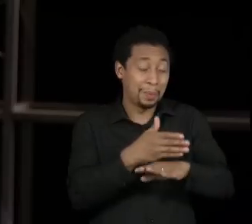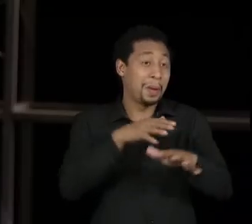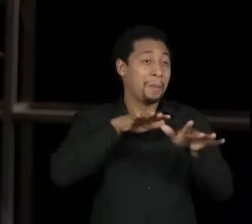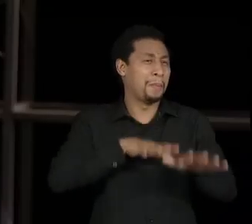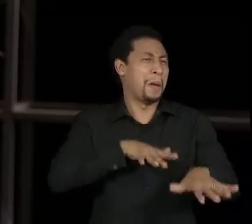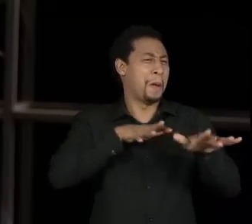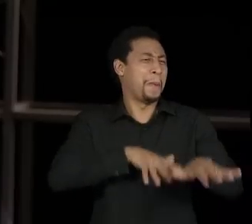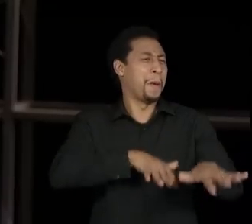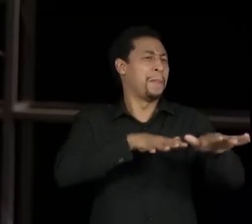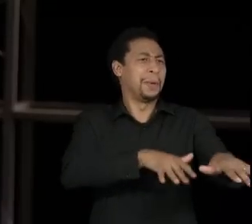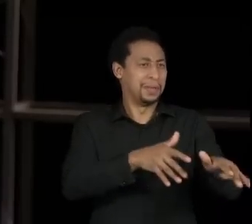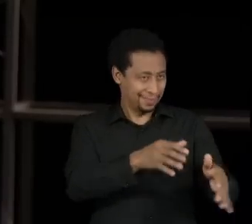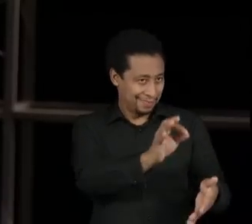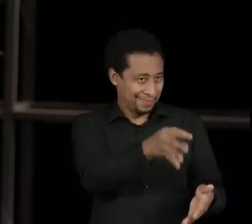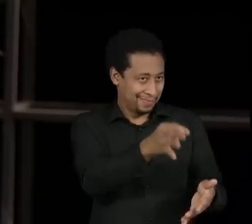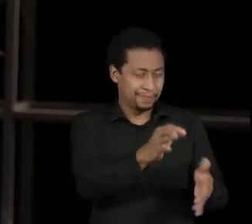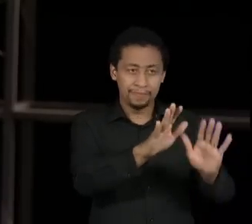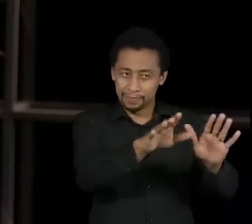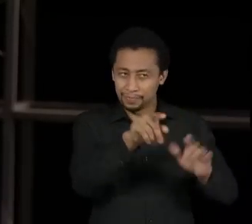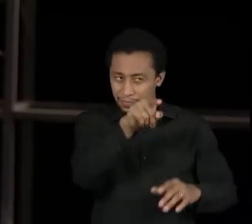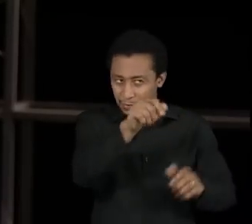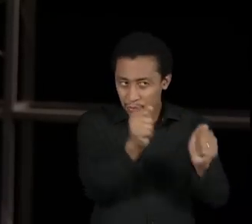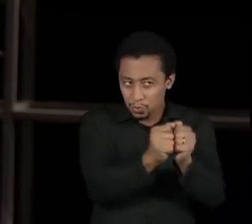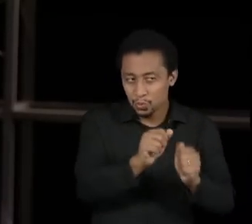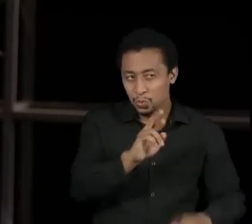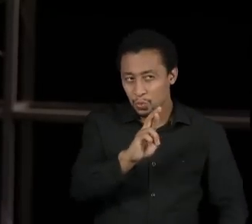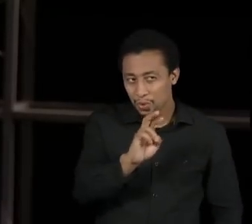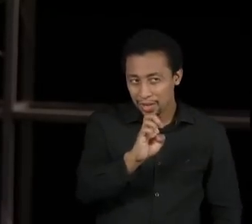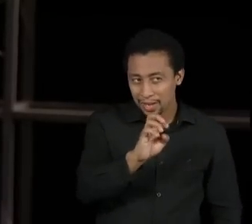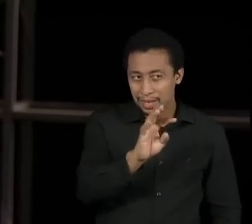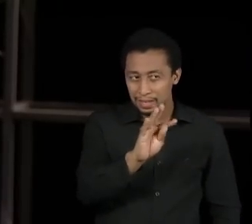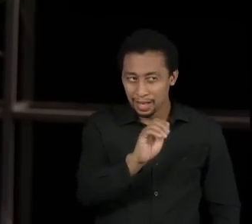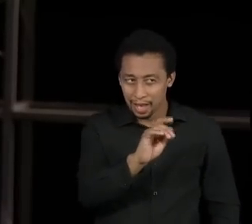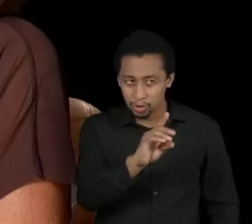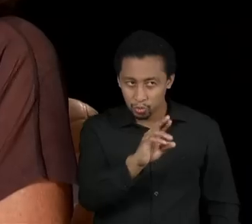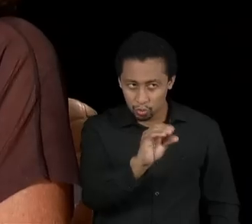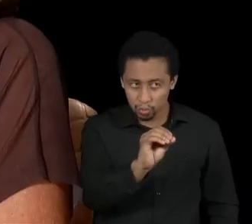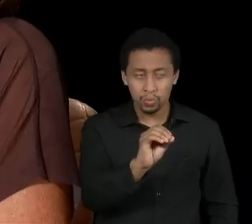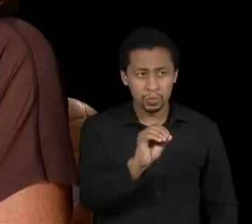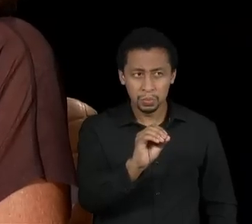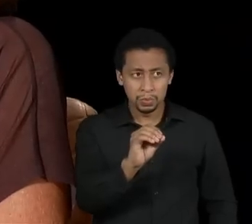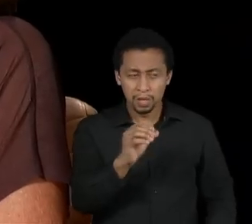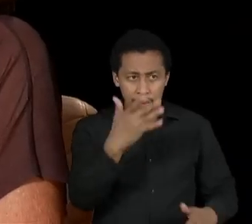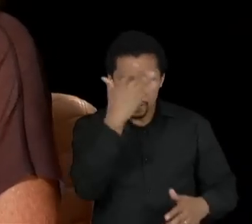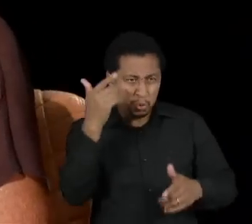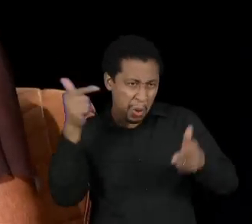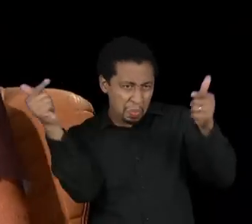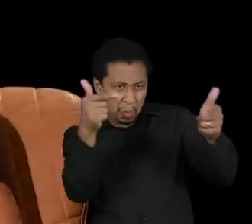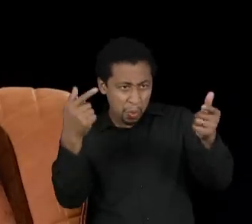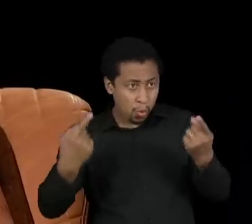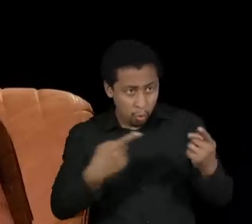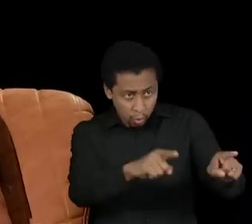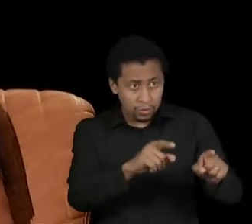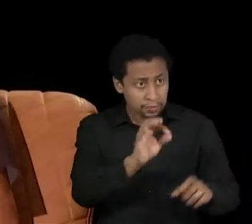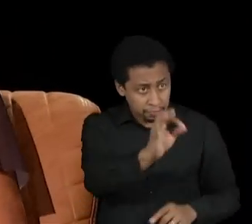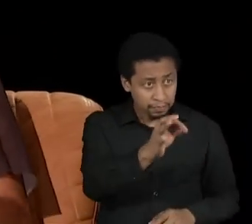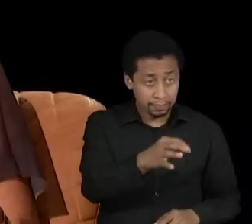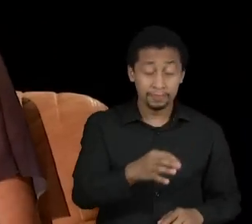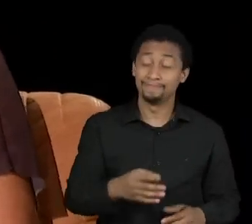Agora, é verdade que você, o Zé Celso e o Renato Borg foram bombardeados nesse dia? Nossa, porque a gente